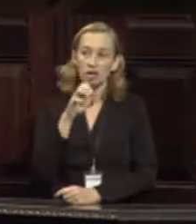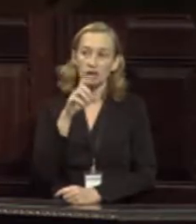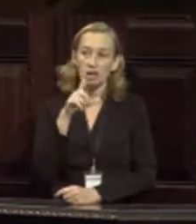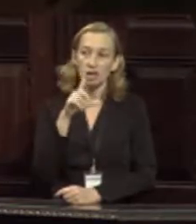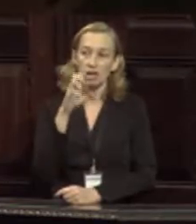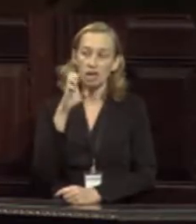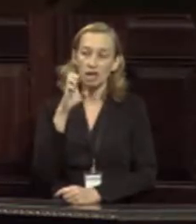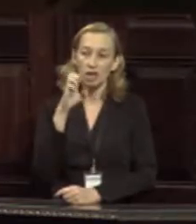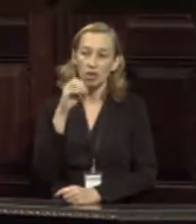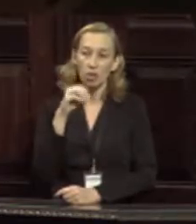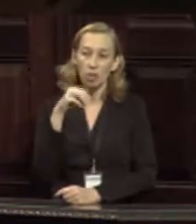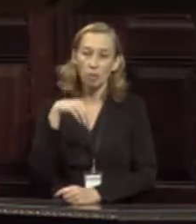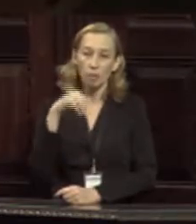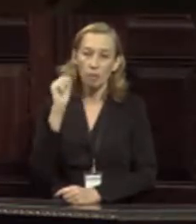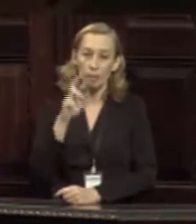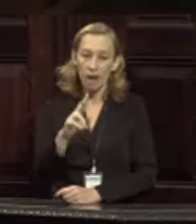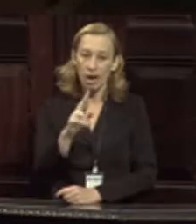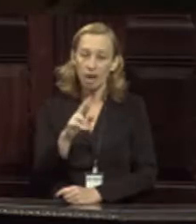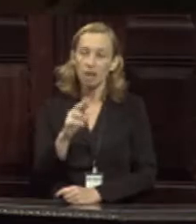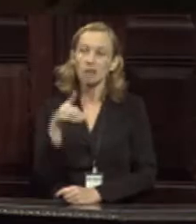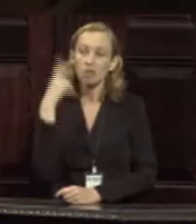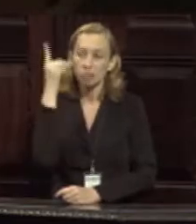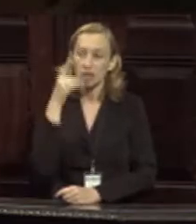deputado Valdec,